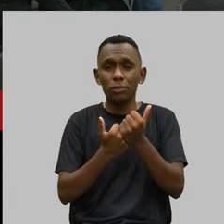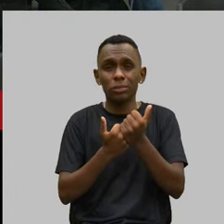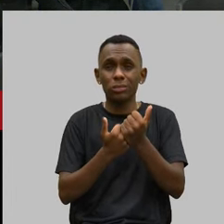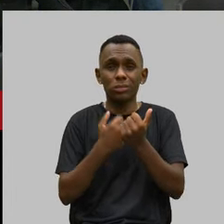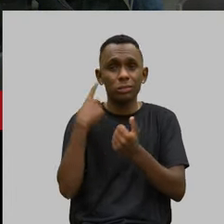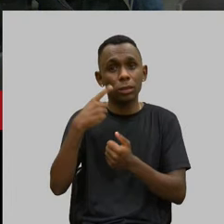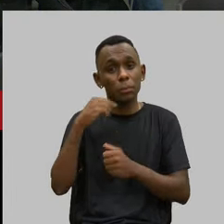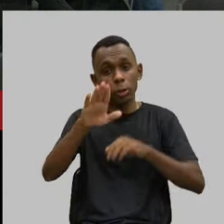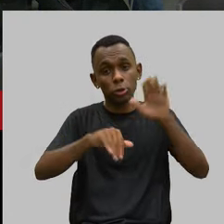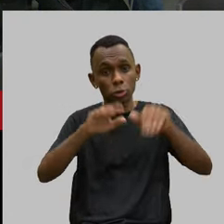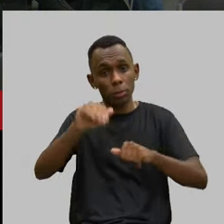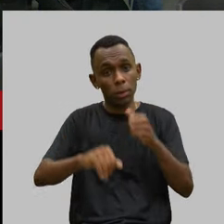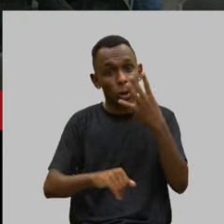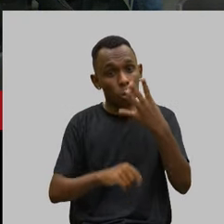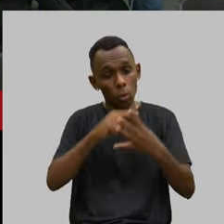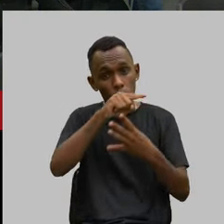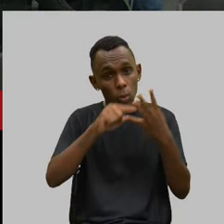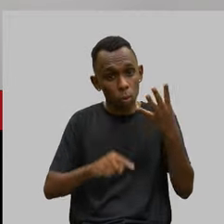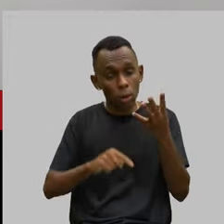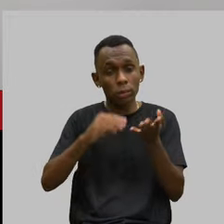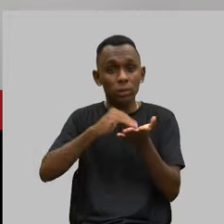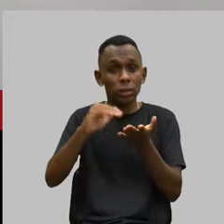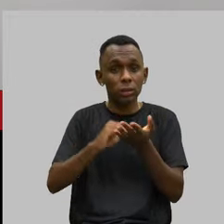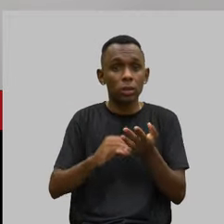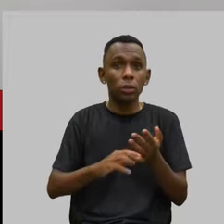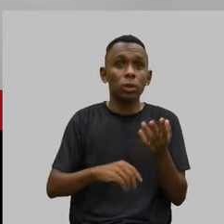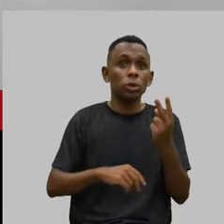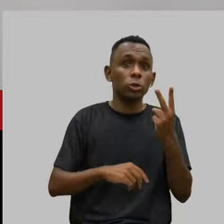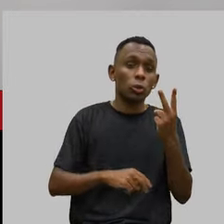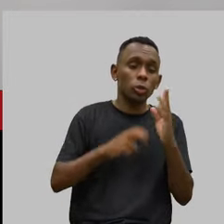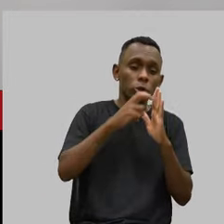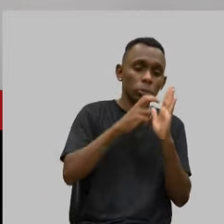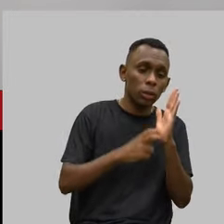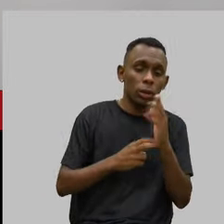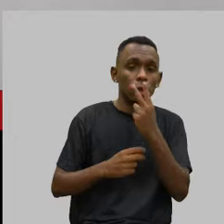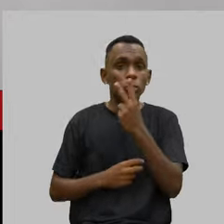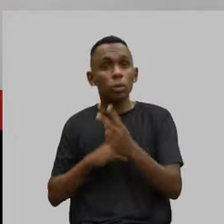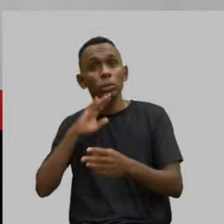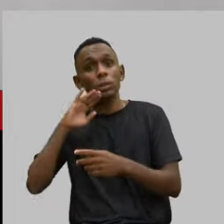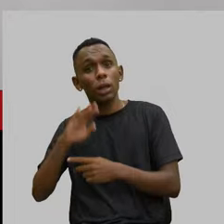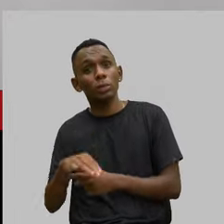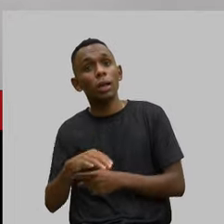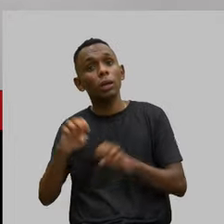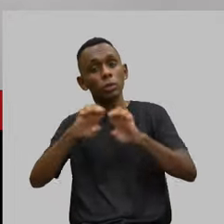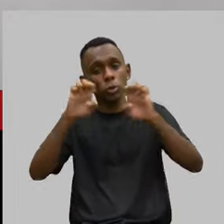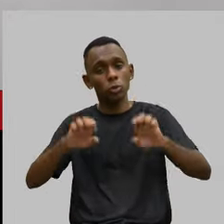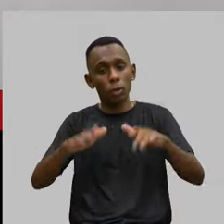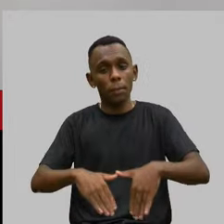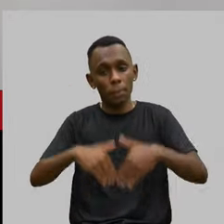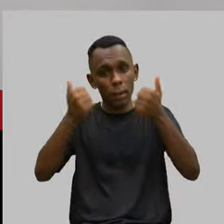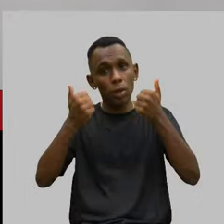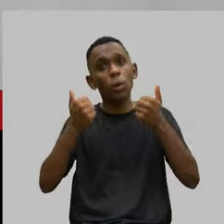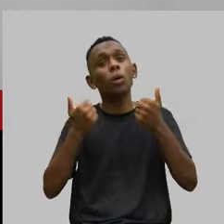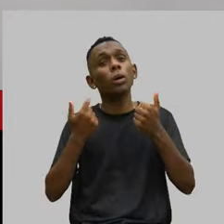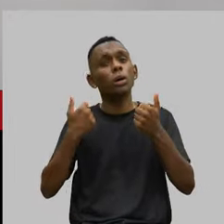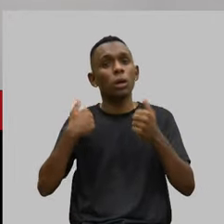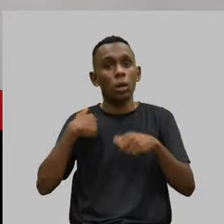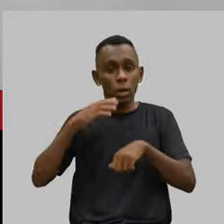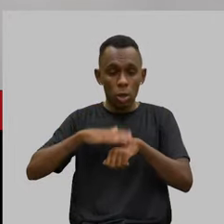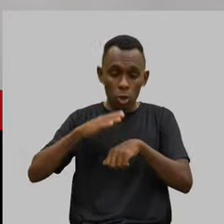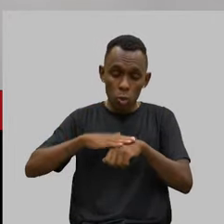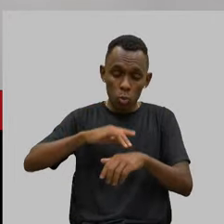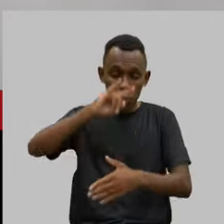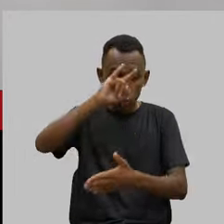quatro secretários faz dois de manhã faz dois à tarde nos ajuda no formato então isso eu estarei